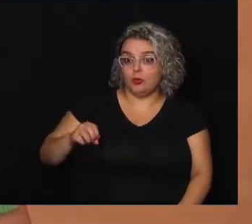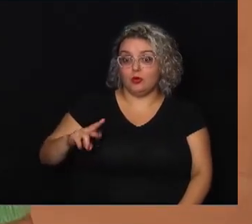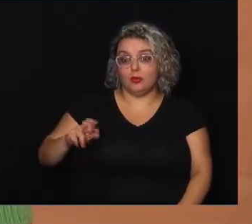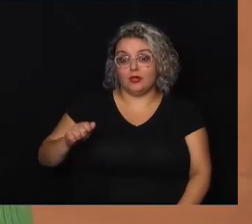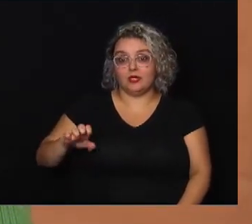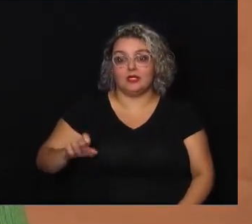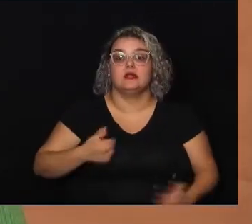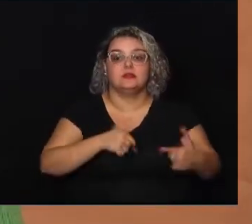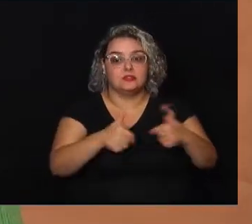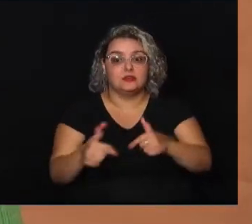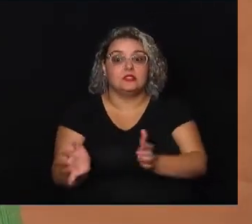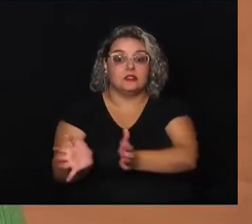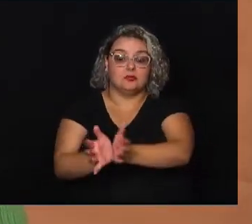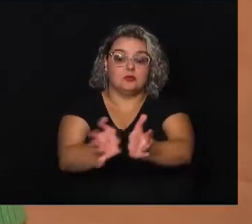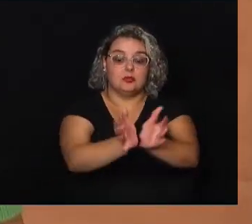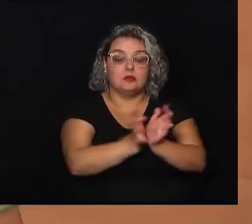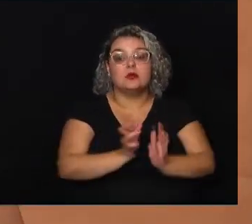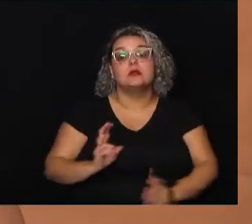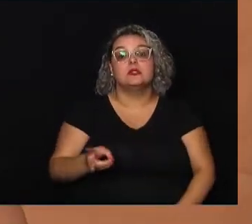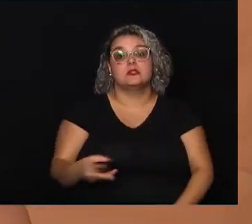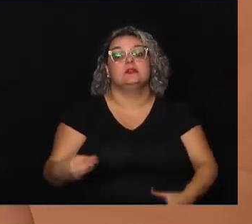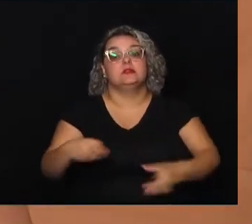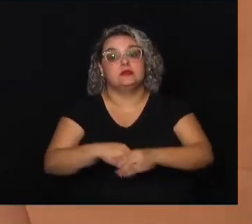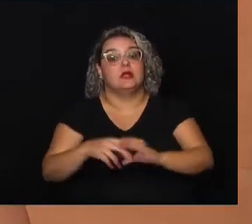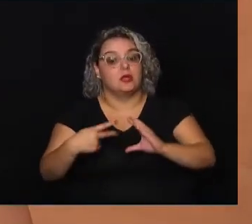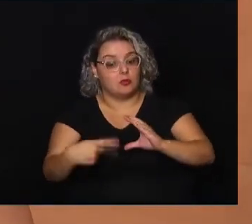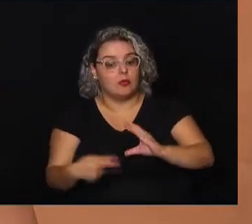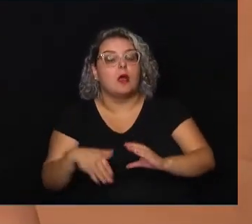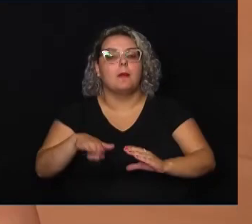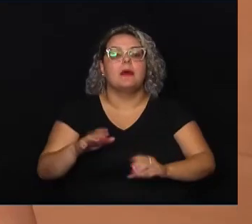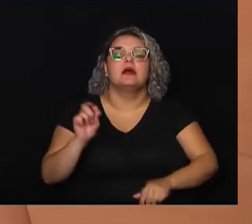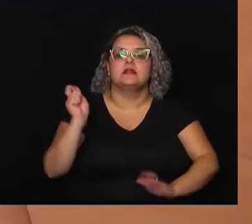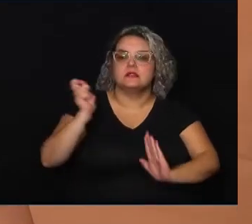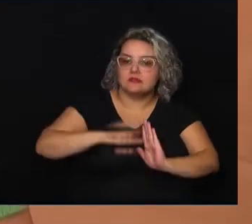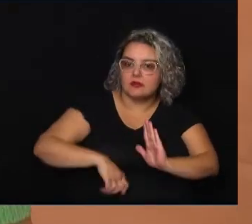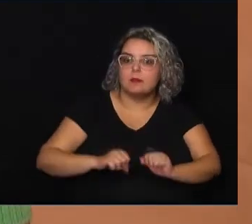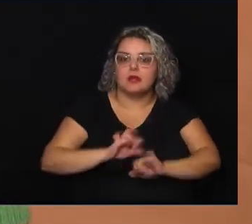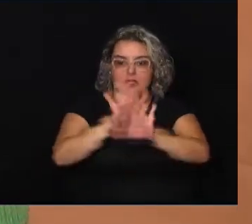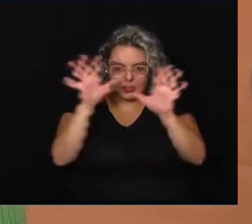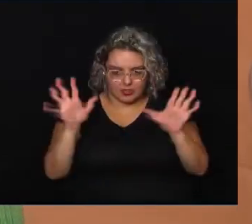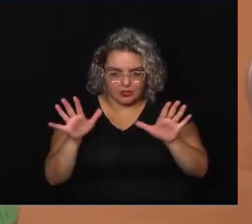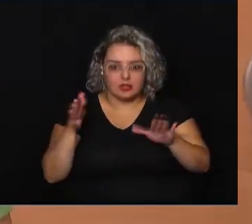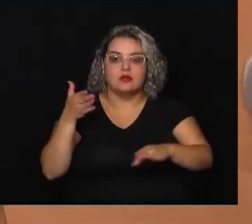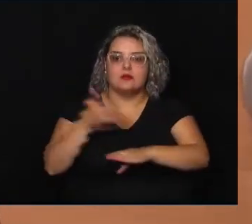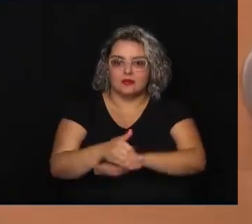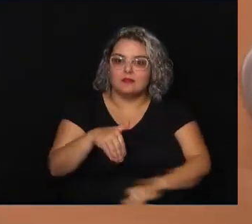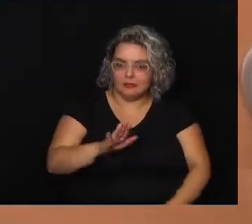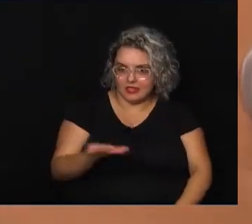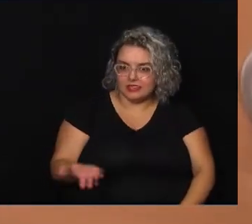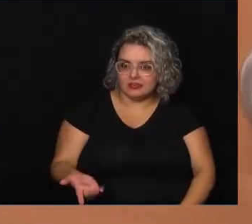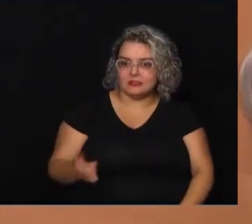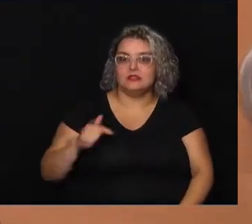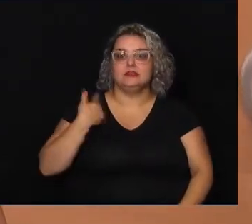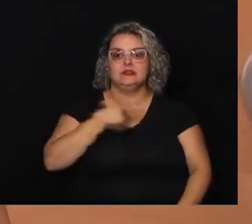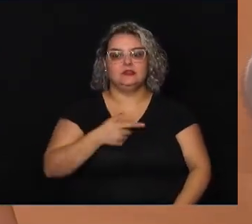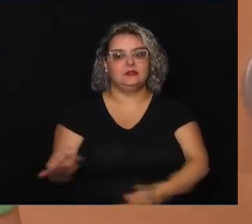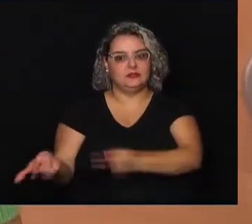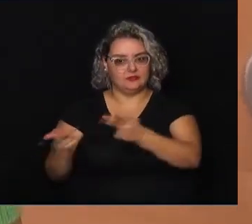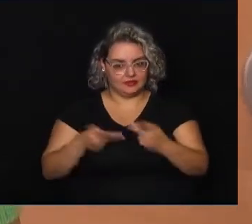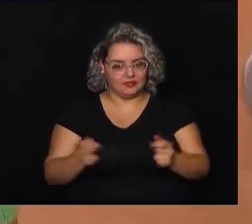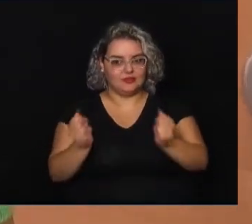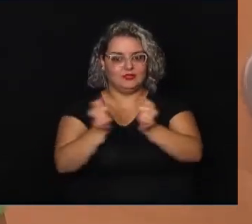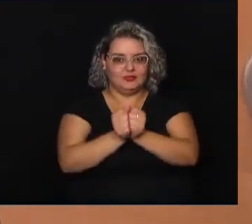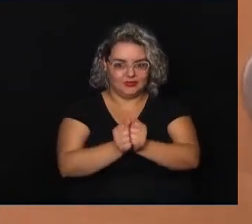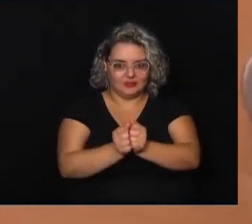trabalhos das comissões permanentes da Casa mais efetivos, mais transparentes e mais participativos. Então nós viemos aqui junto com a